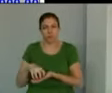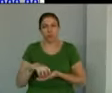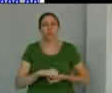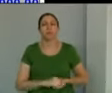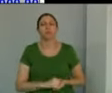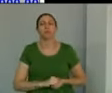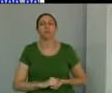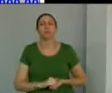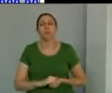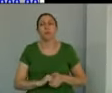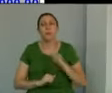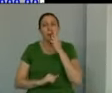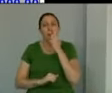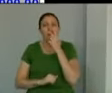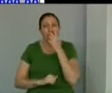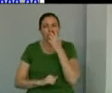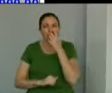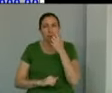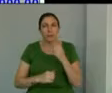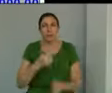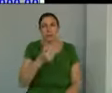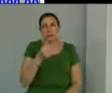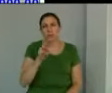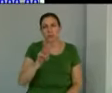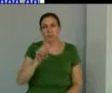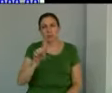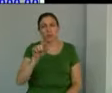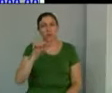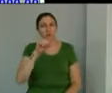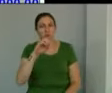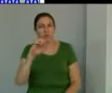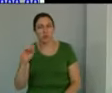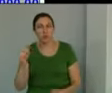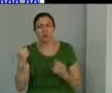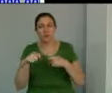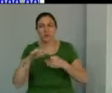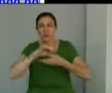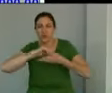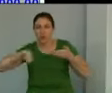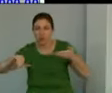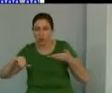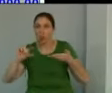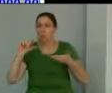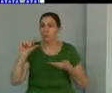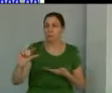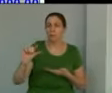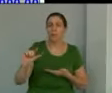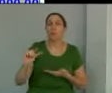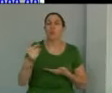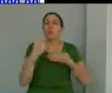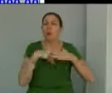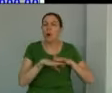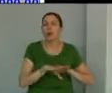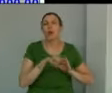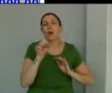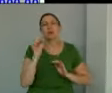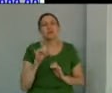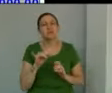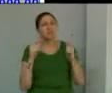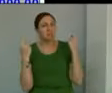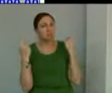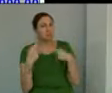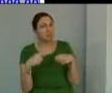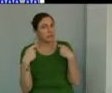Deste valor, então, que nós temos ainda de 631.700, nós temos que tirar uma parte para a reserva de contingência, que o nome já diz,